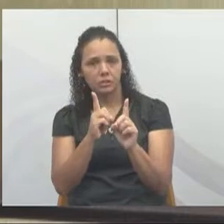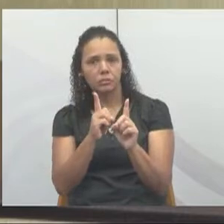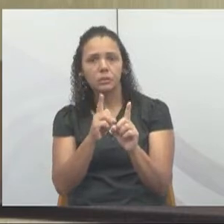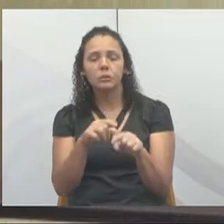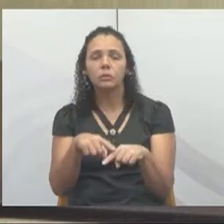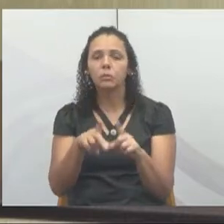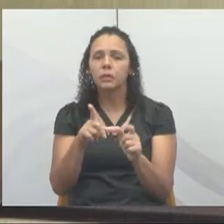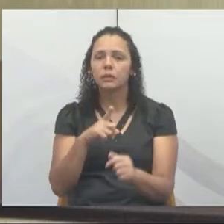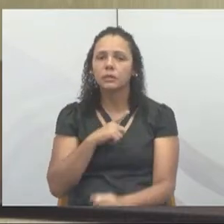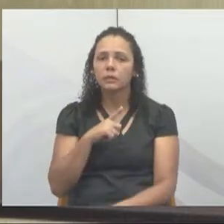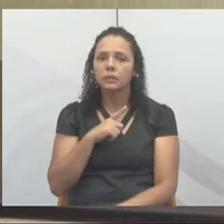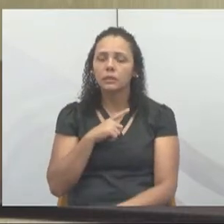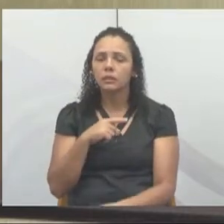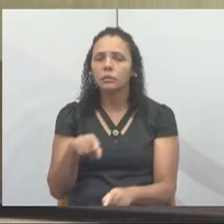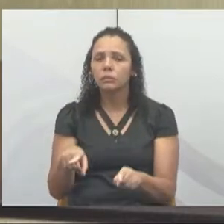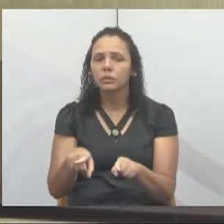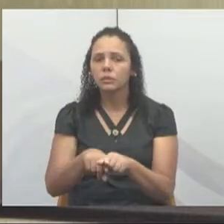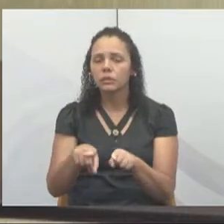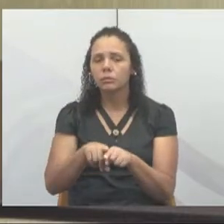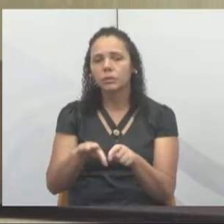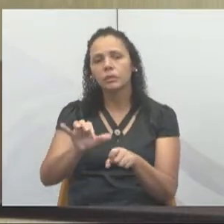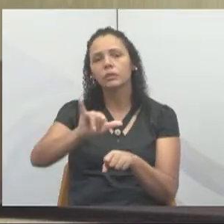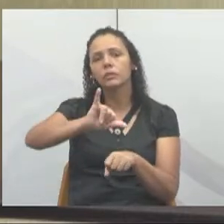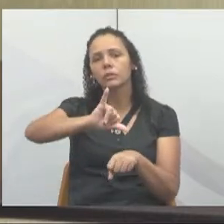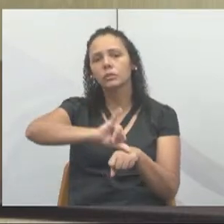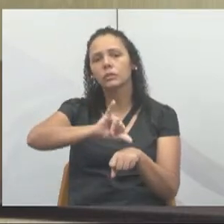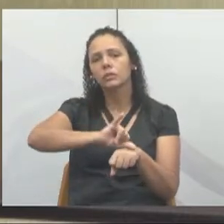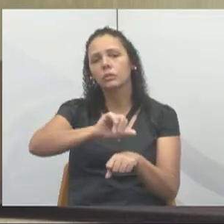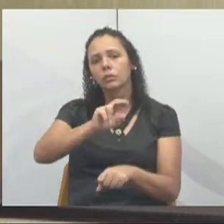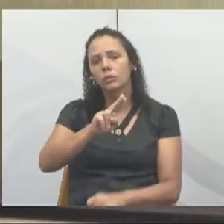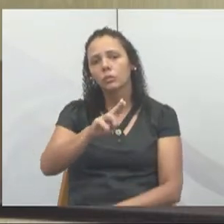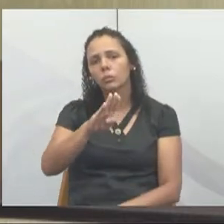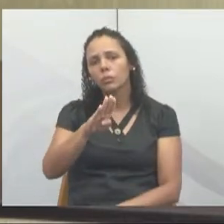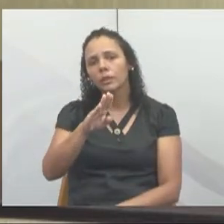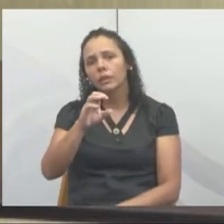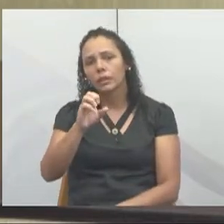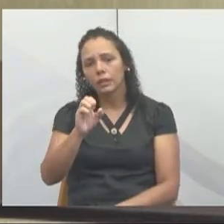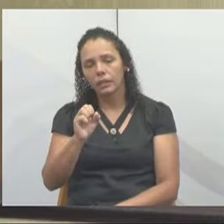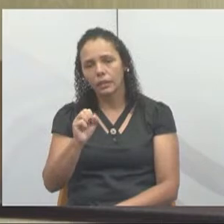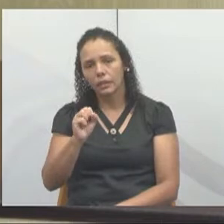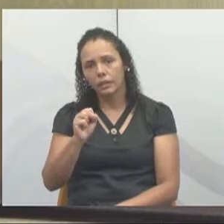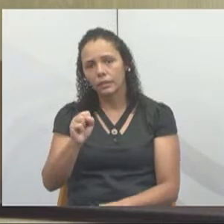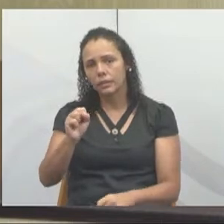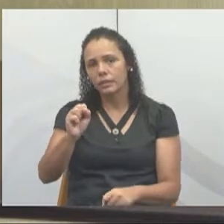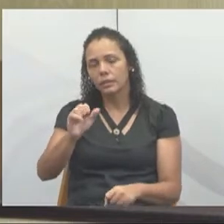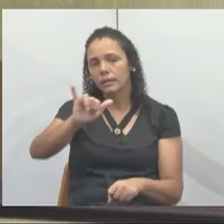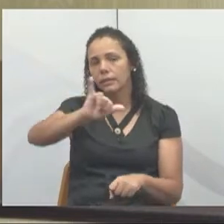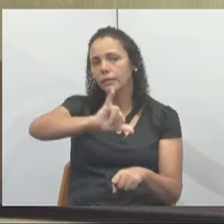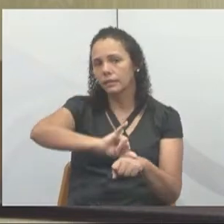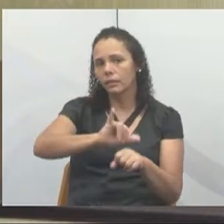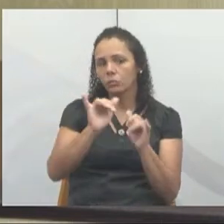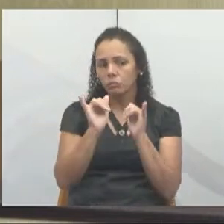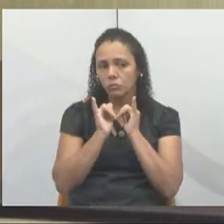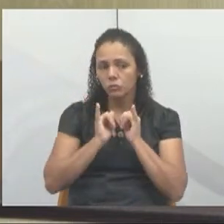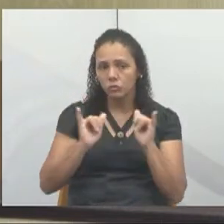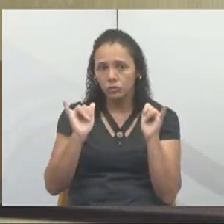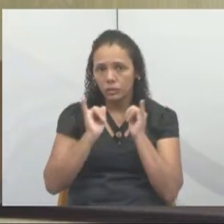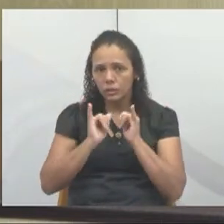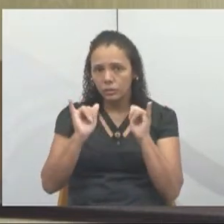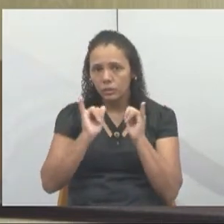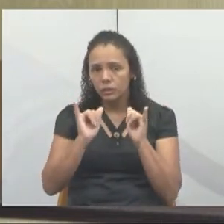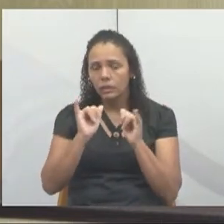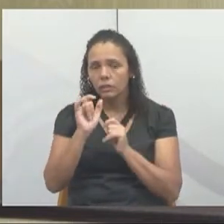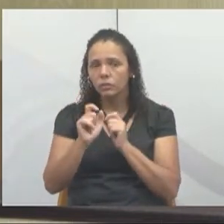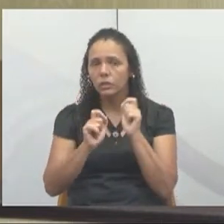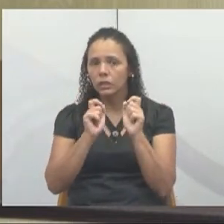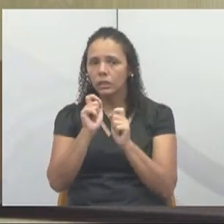temos uma situação no centro da cidade, a UBS Central. Foi dito e anunciado que